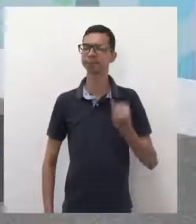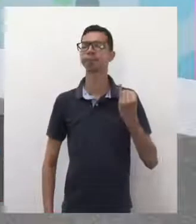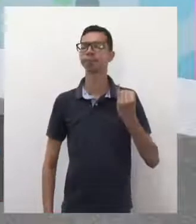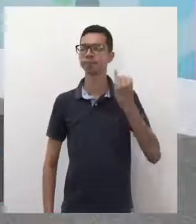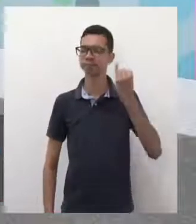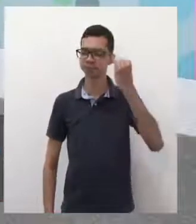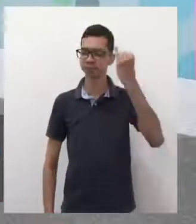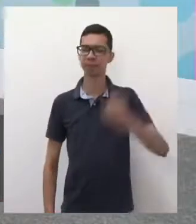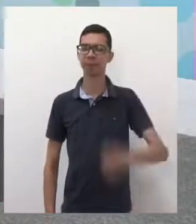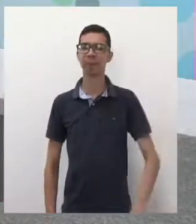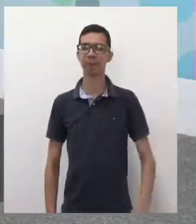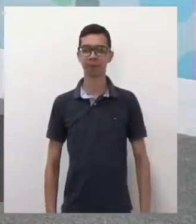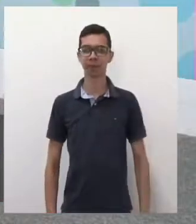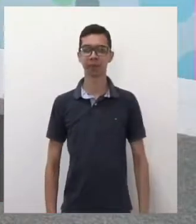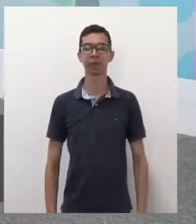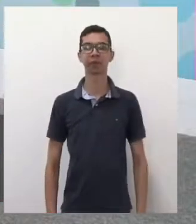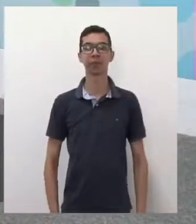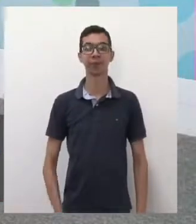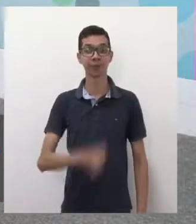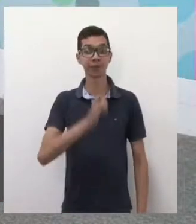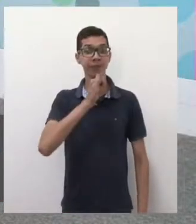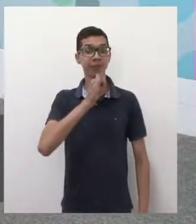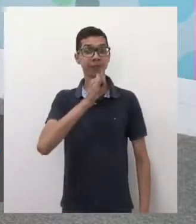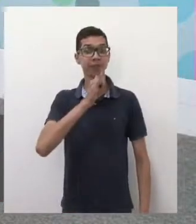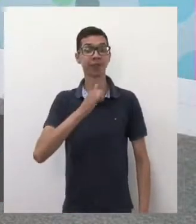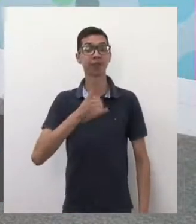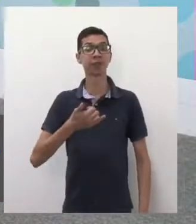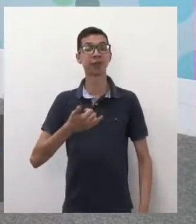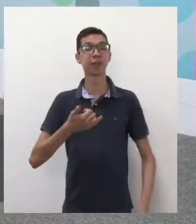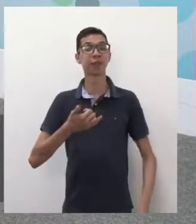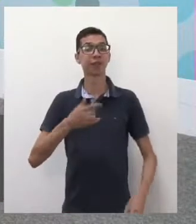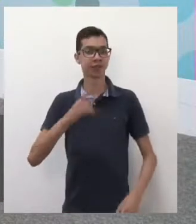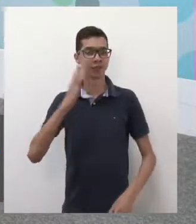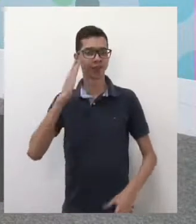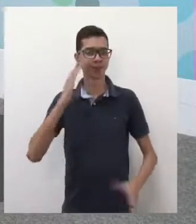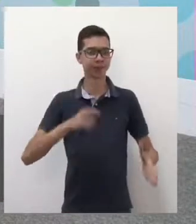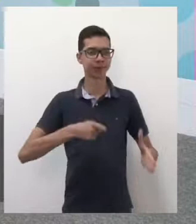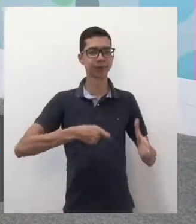numa de 12 volts? Então, acho que não vai, a gente não vai ter